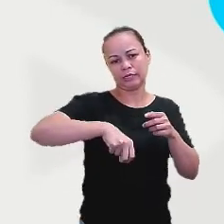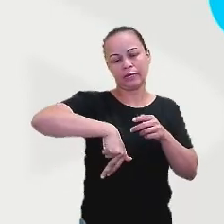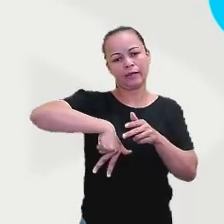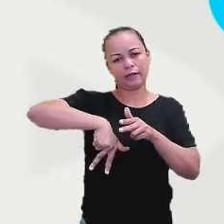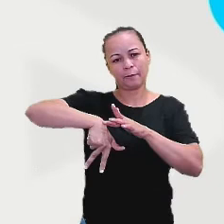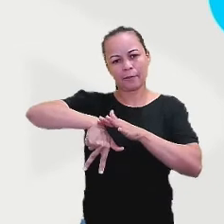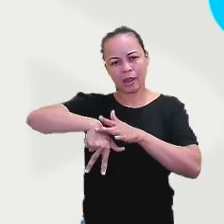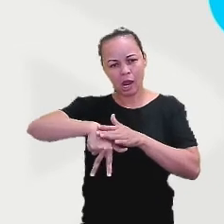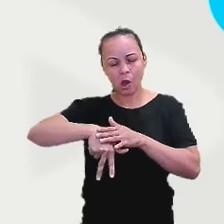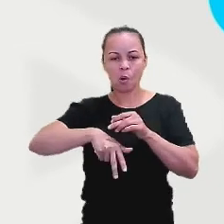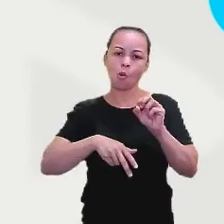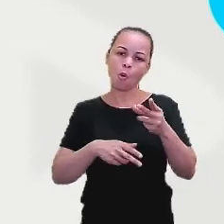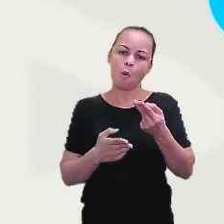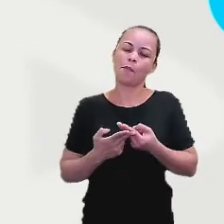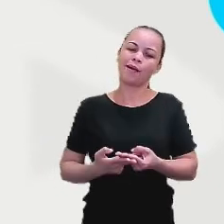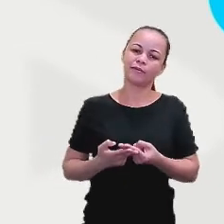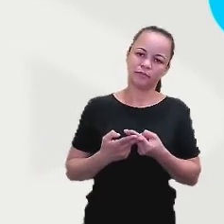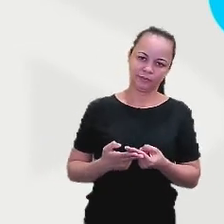sentido diferente.